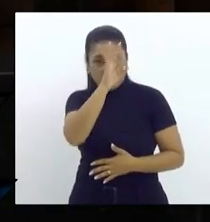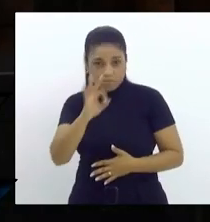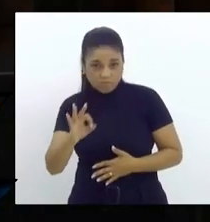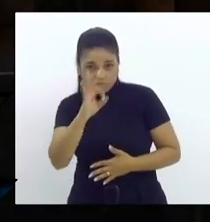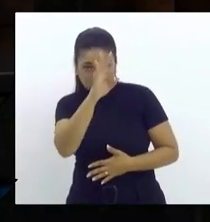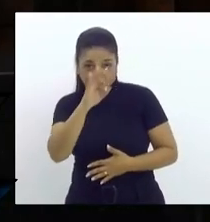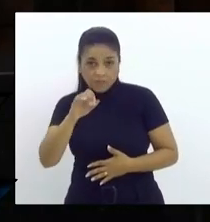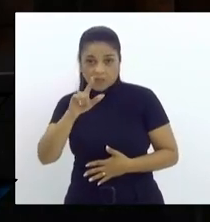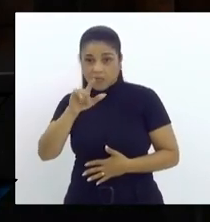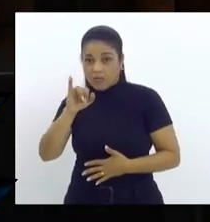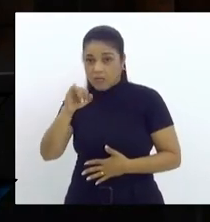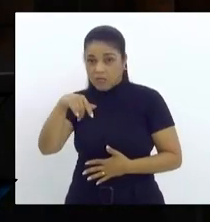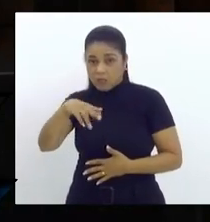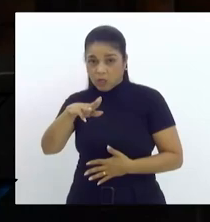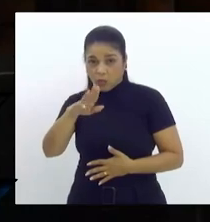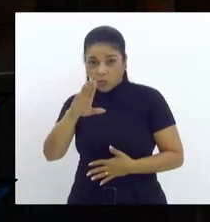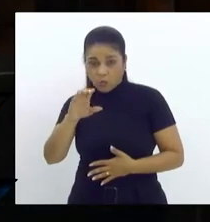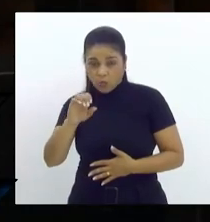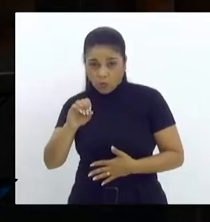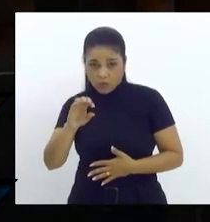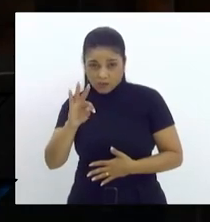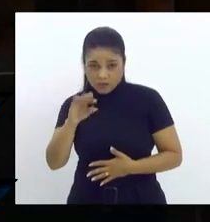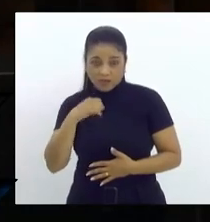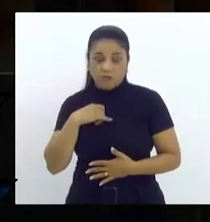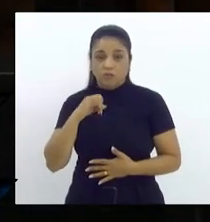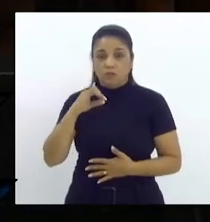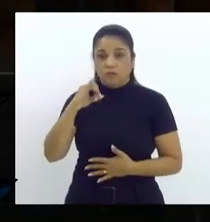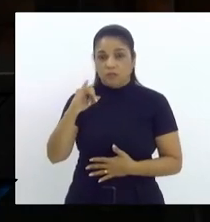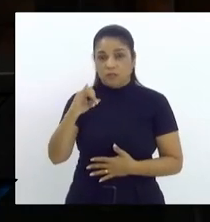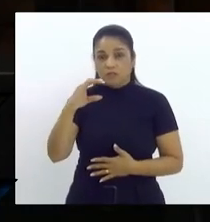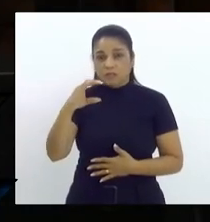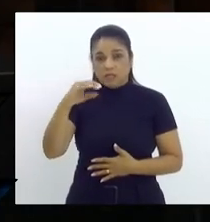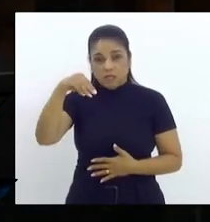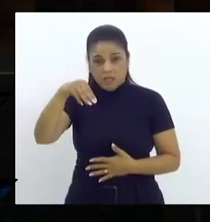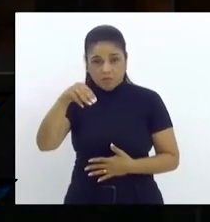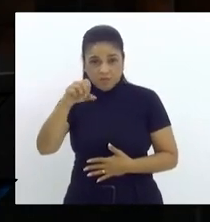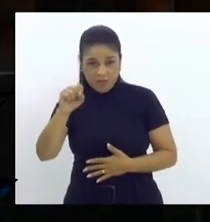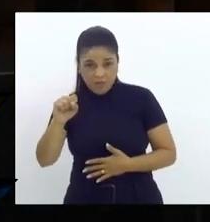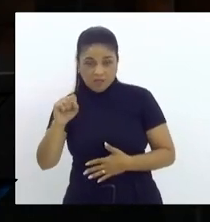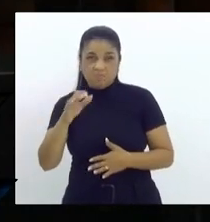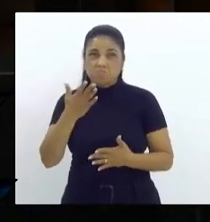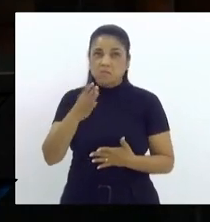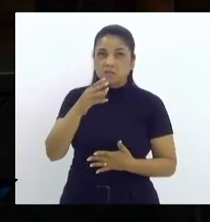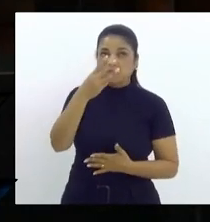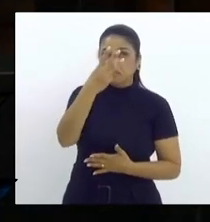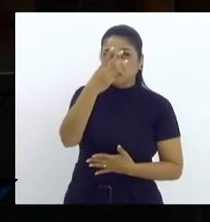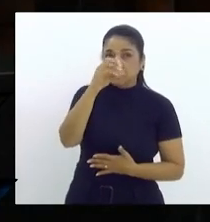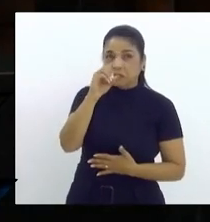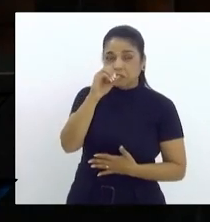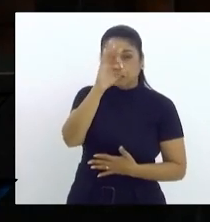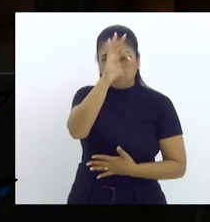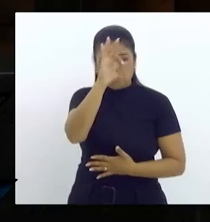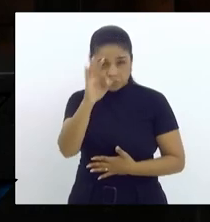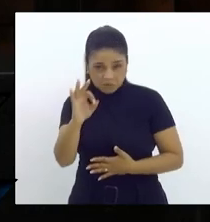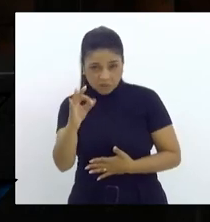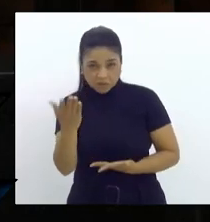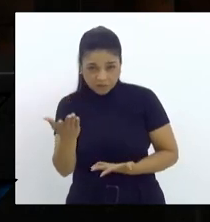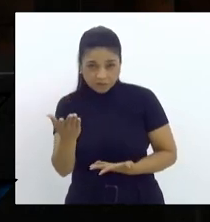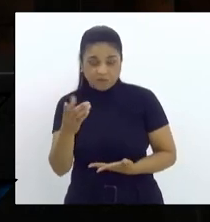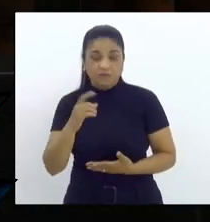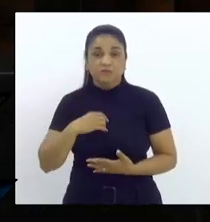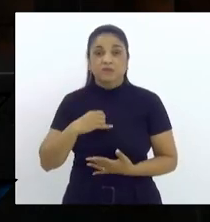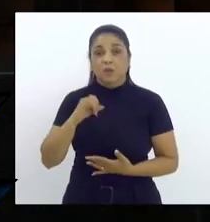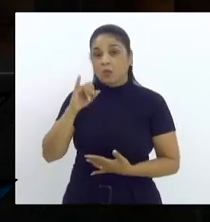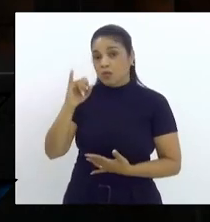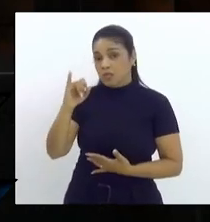dos impostos de ICMS está na faixa dos 30 pontos percentuais. Então, o